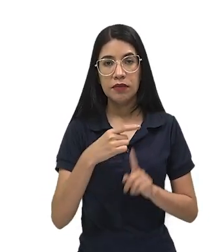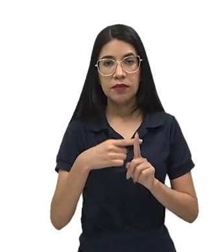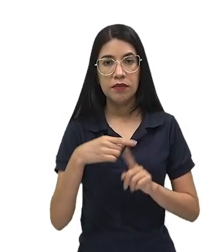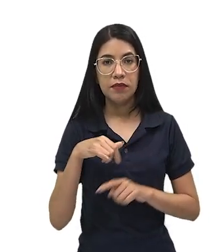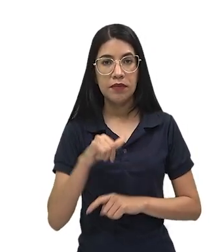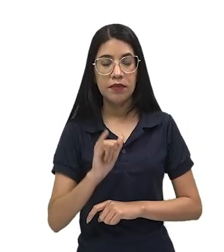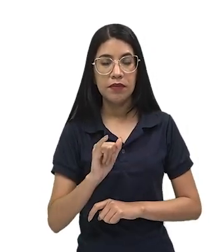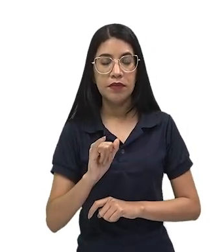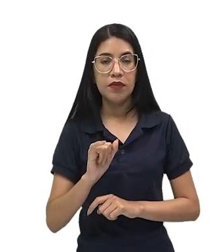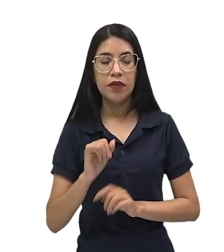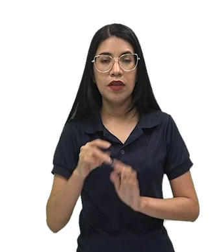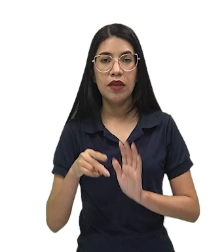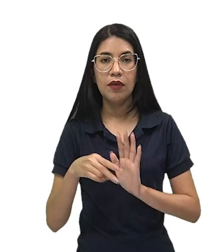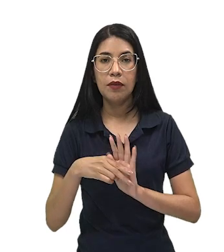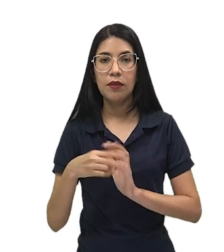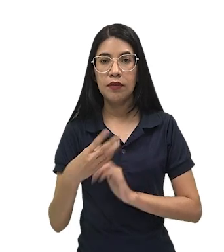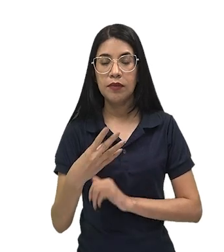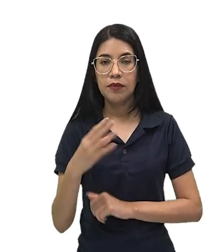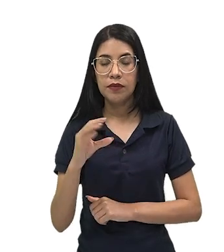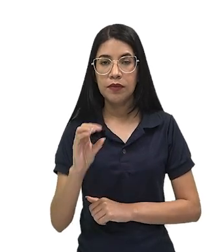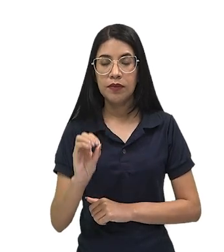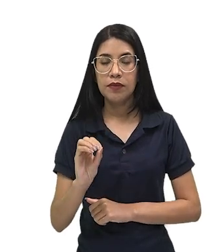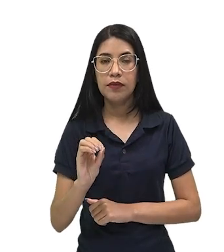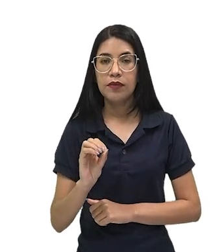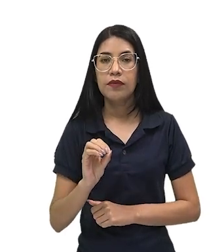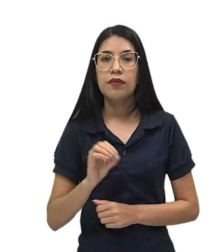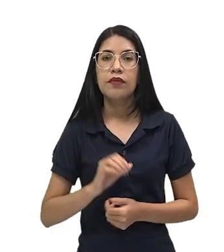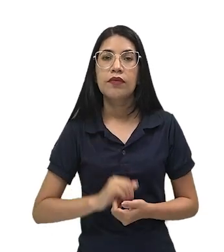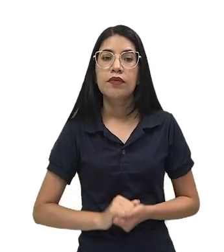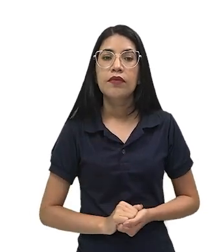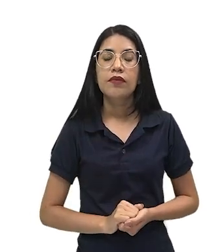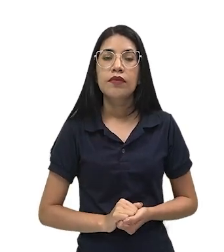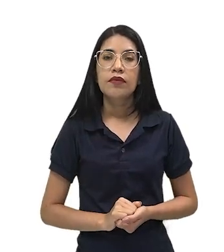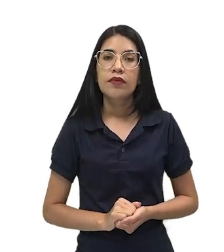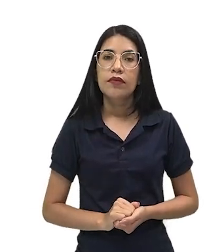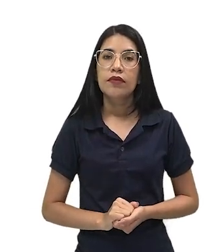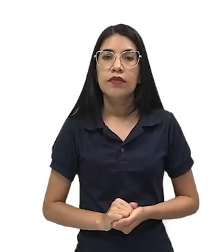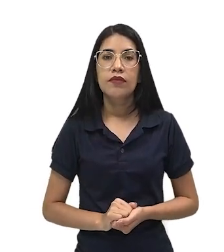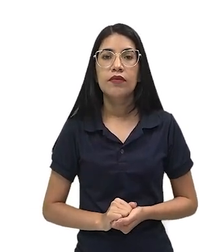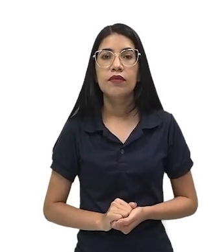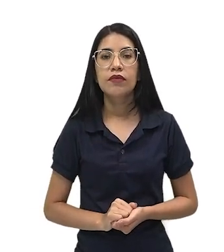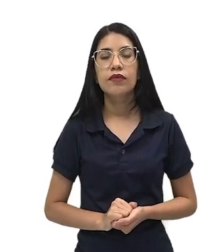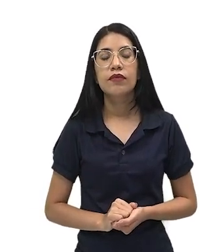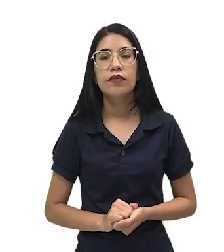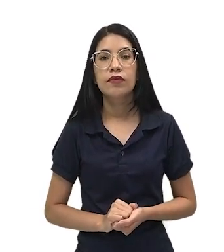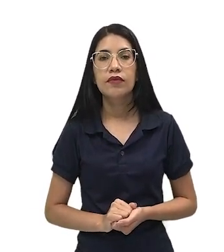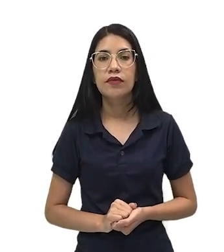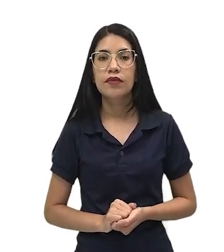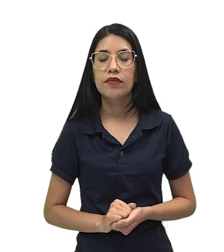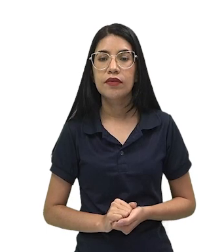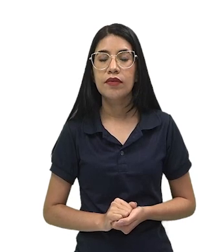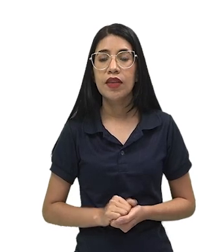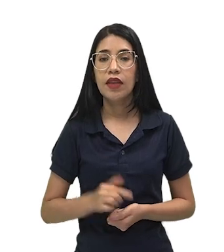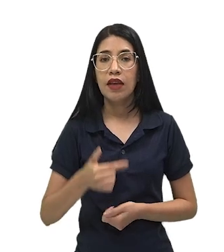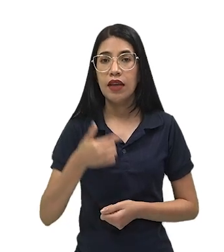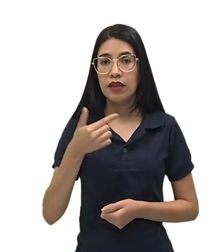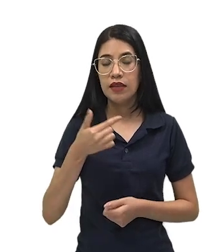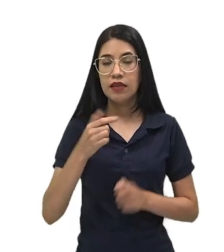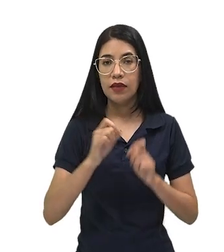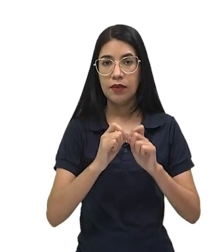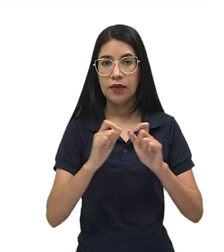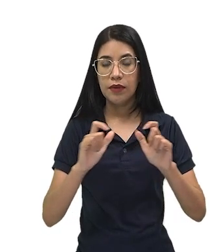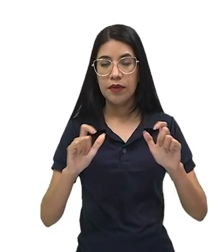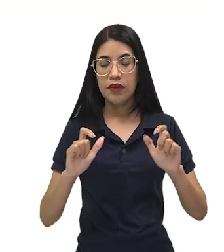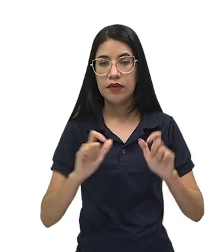é igual a 40, beleza? Vamos transcodificar a